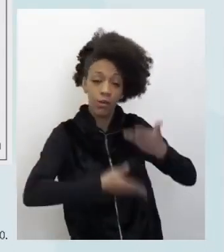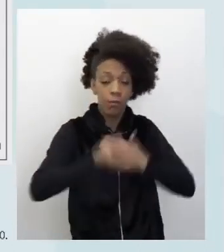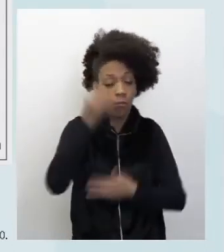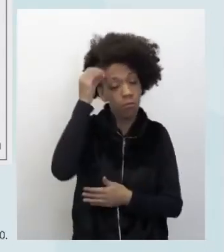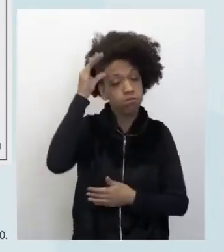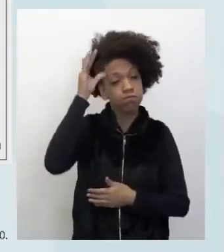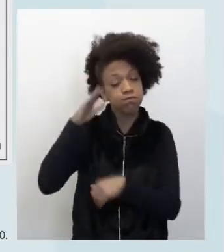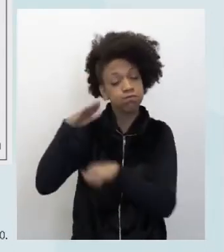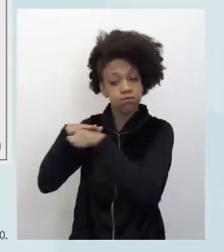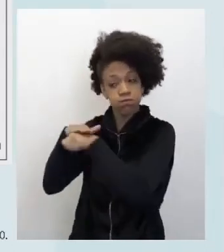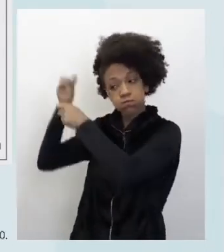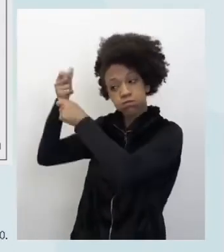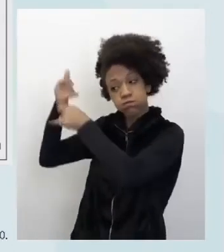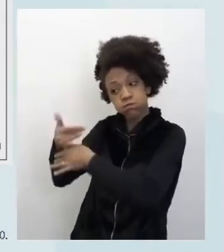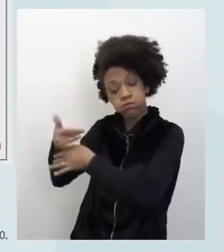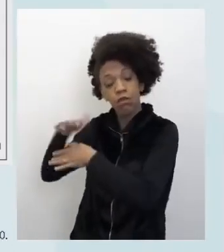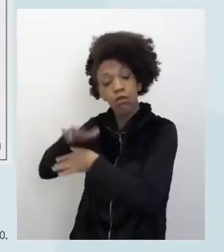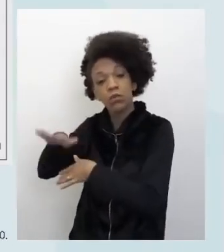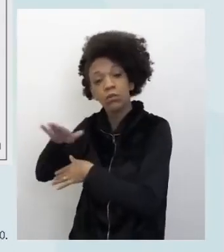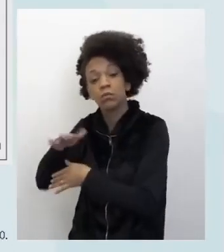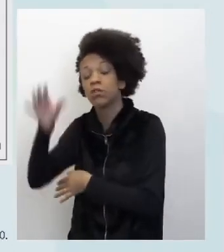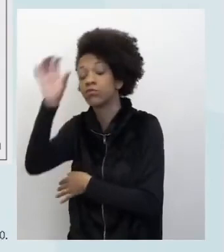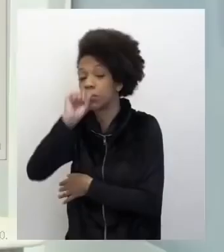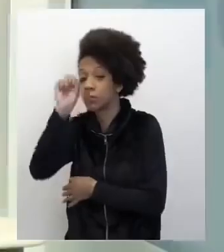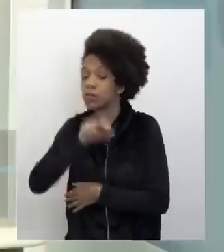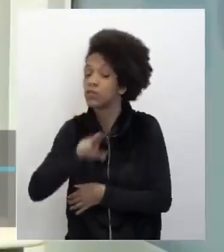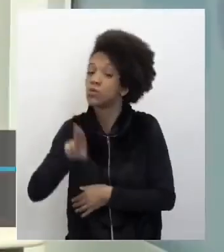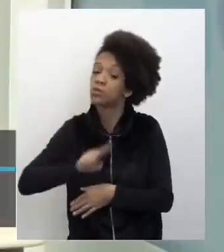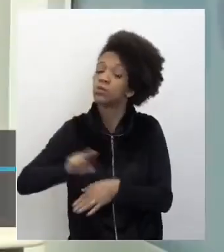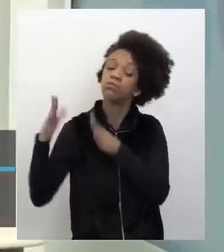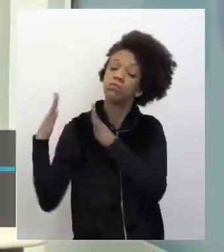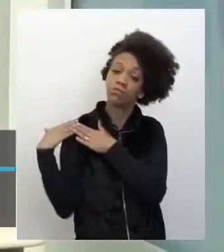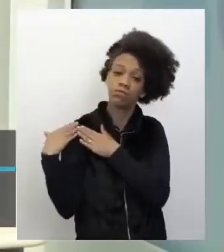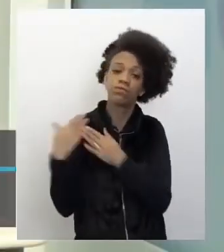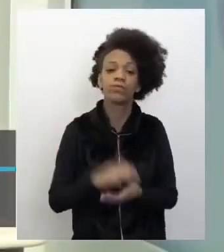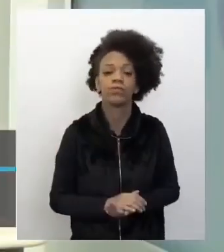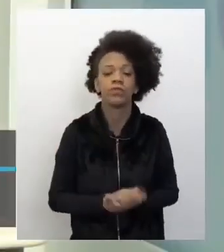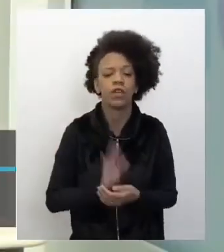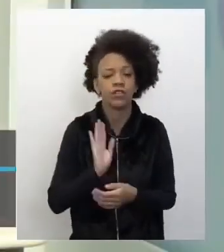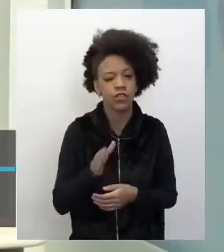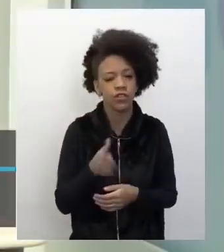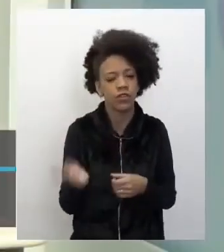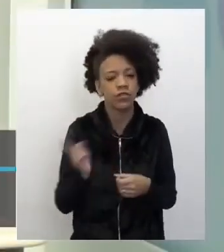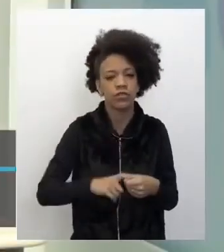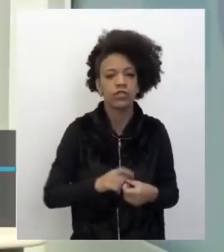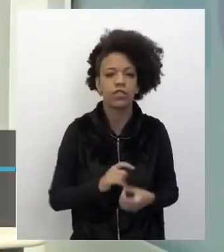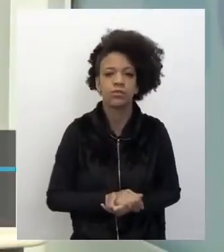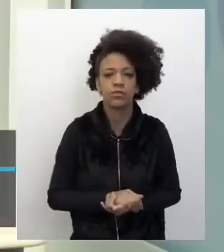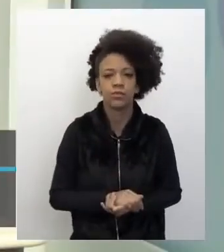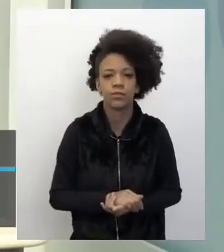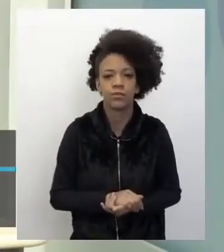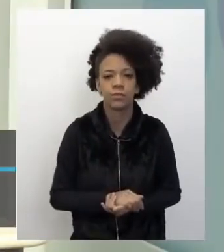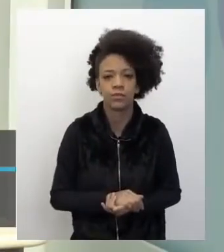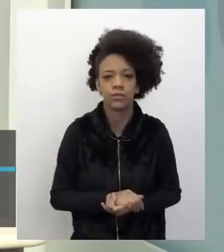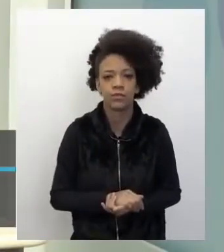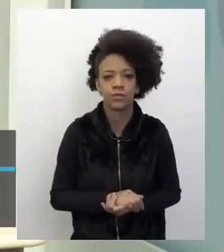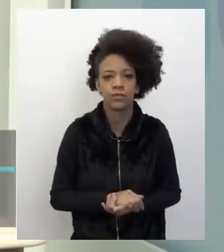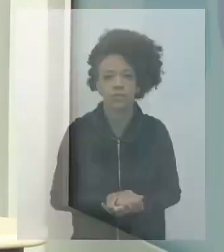um espaço de aprendizagem, então use com responsabilidade. Daqui a pouquinho voltamos.